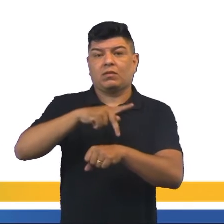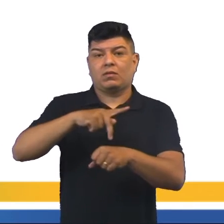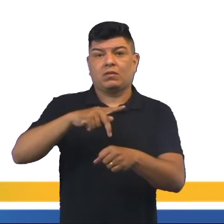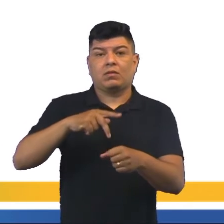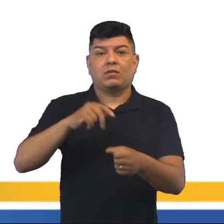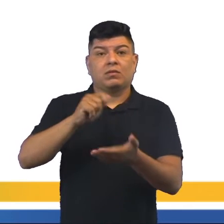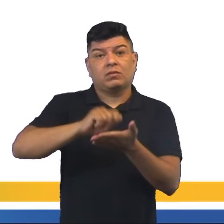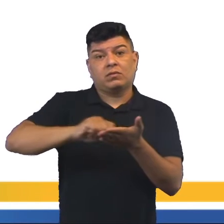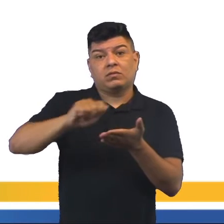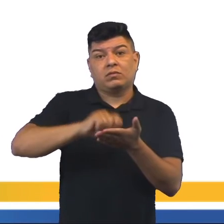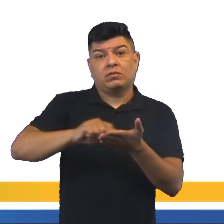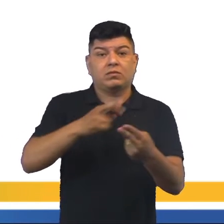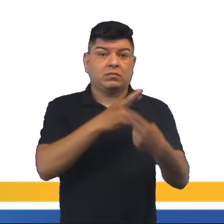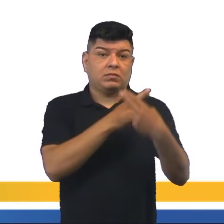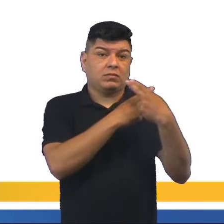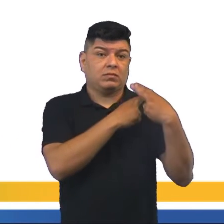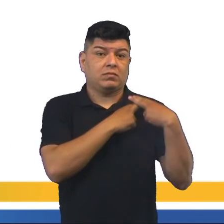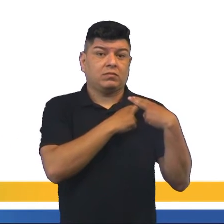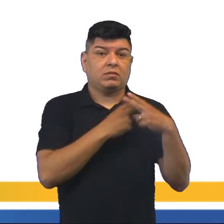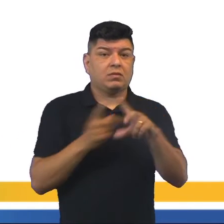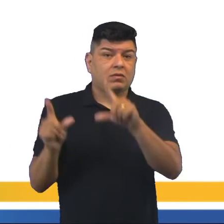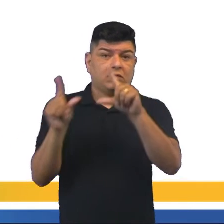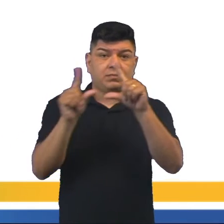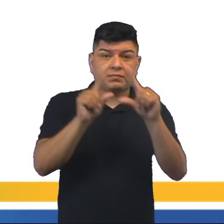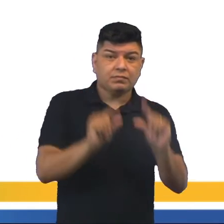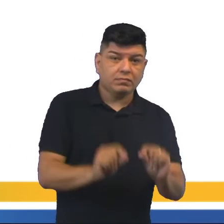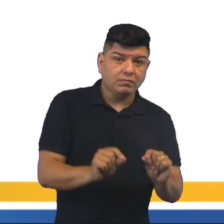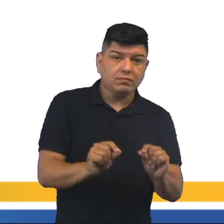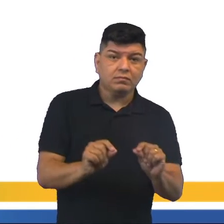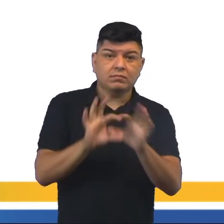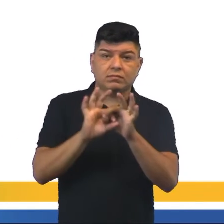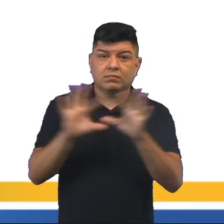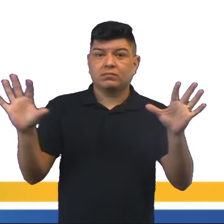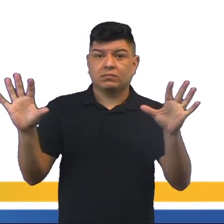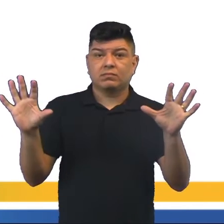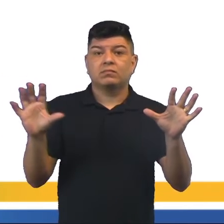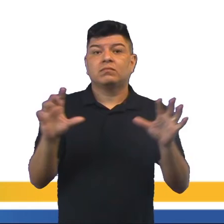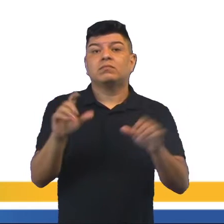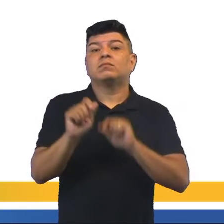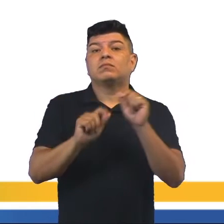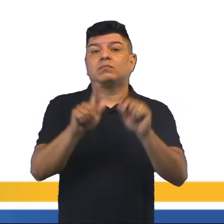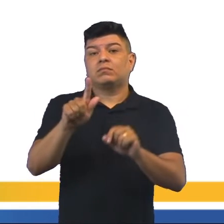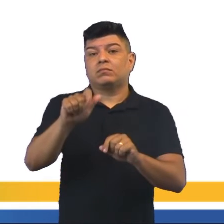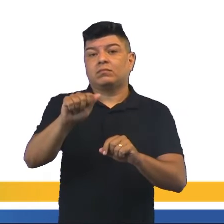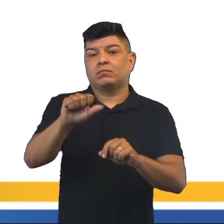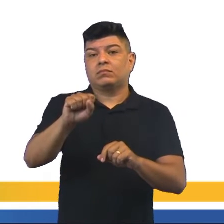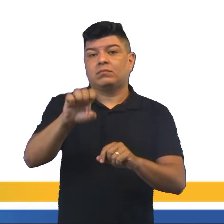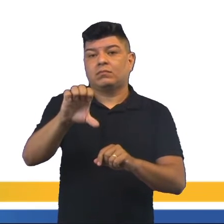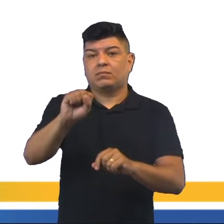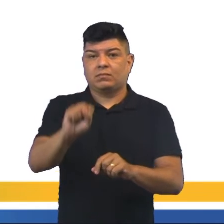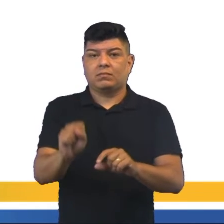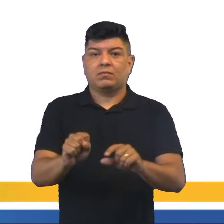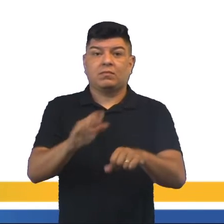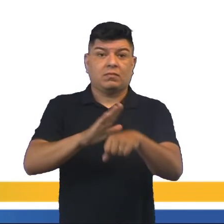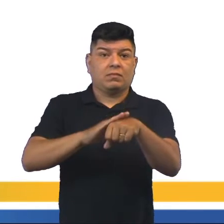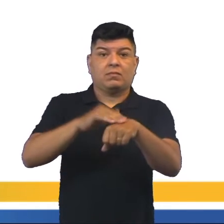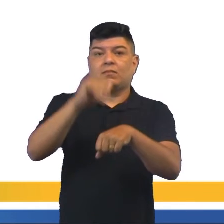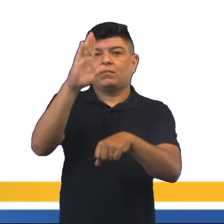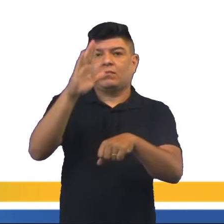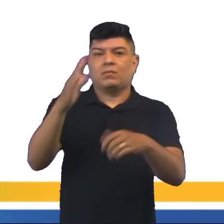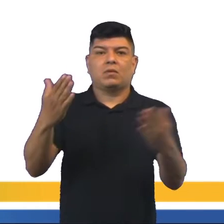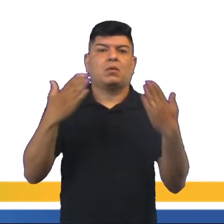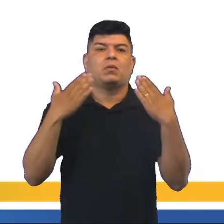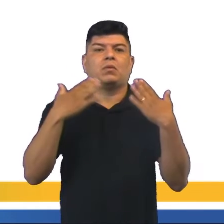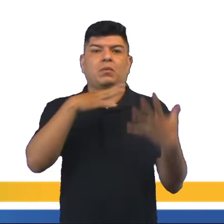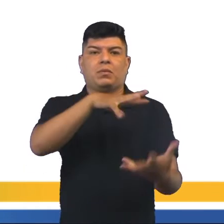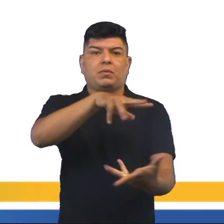esses documentos se comprometiam a reduzir as emissões de gases que provocam o aumento do